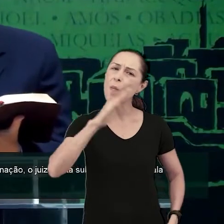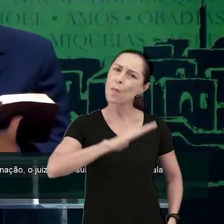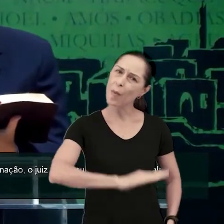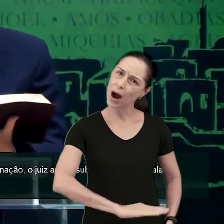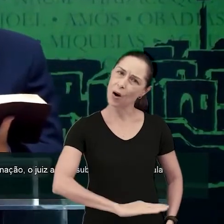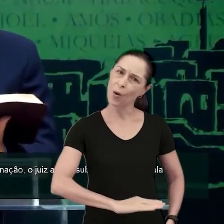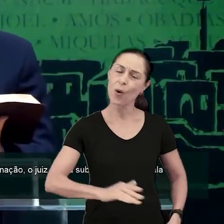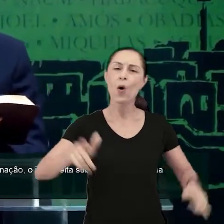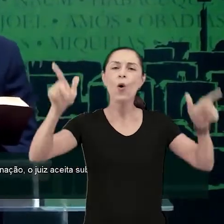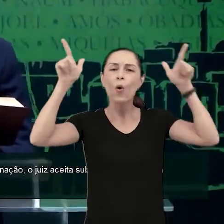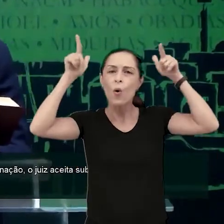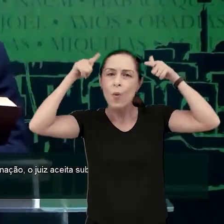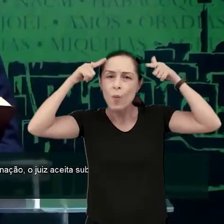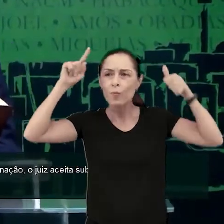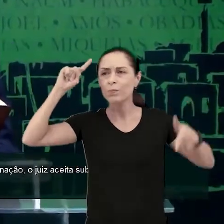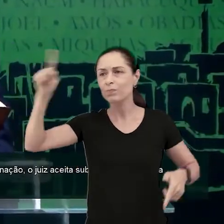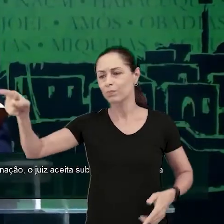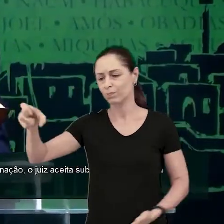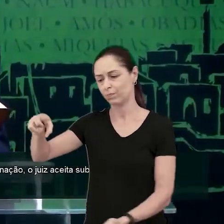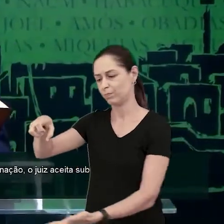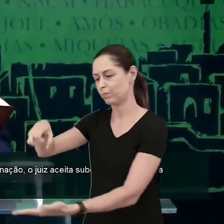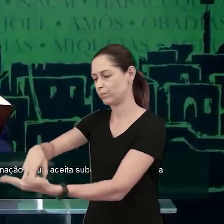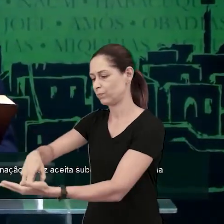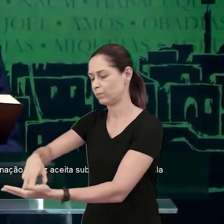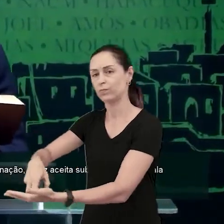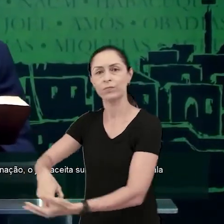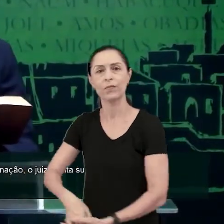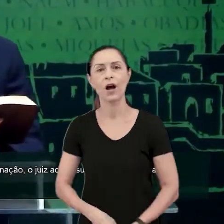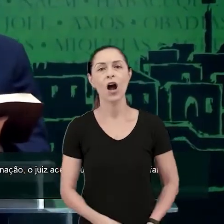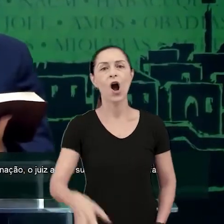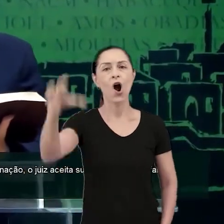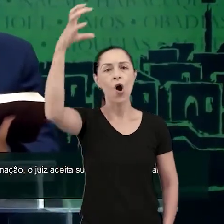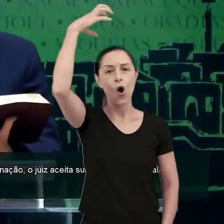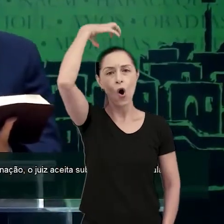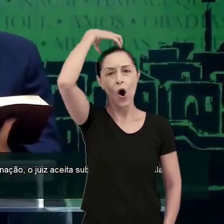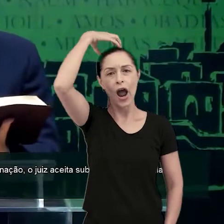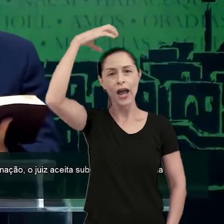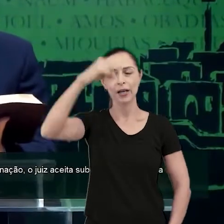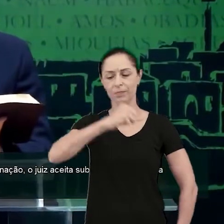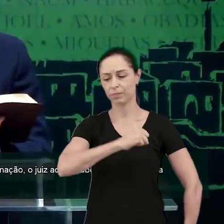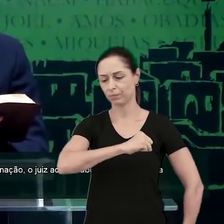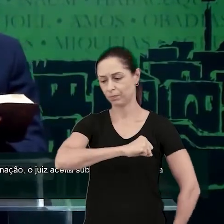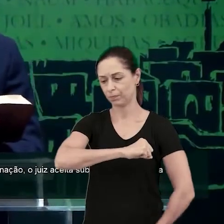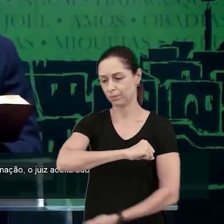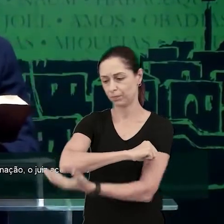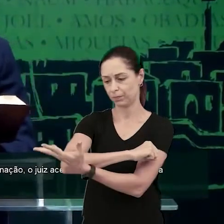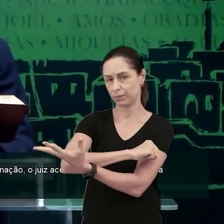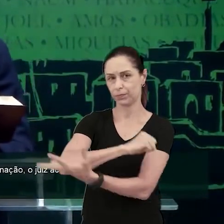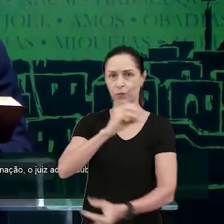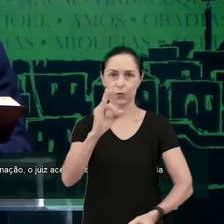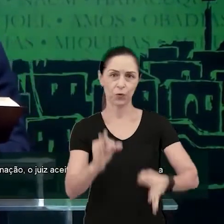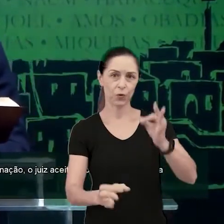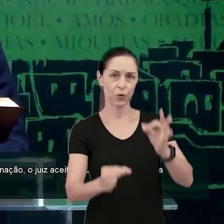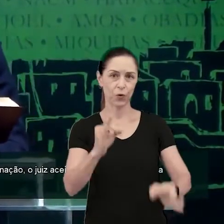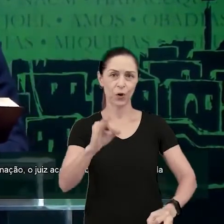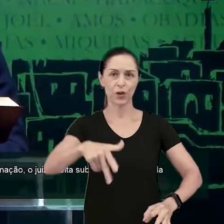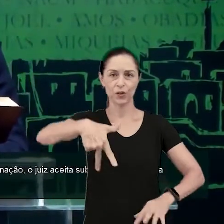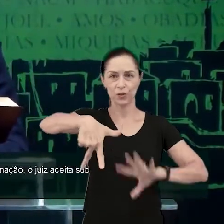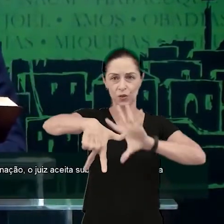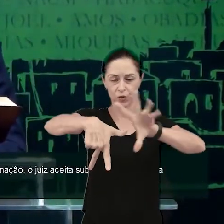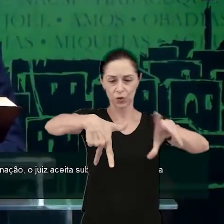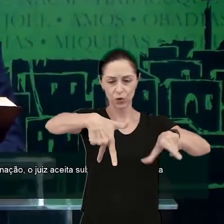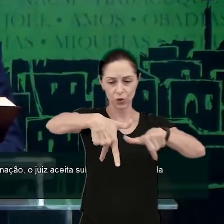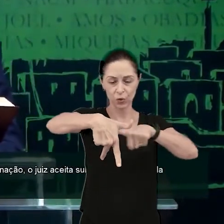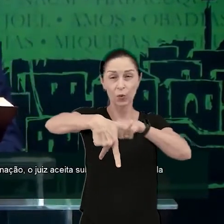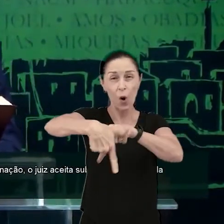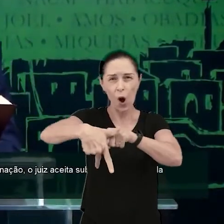juiz aceita suborno, o grande fala dos maus feitos de sua alma, e assim todos eles